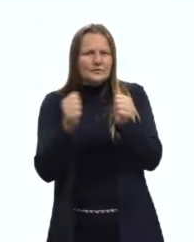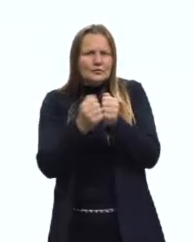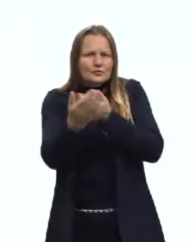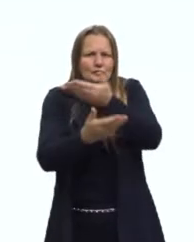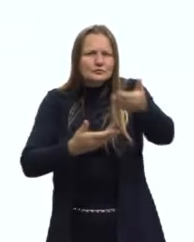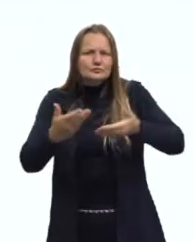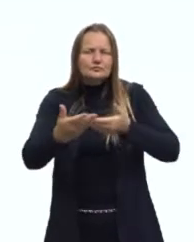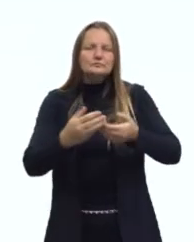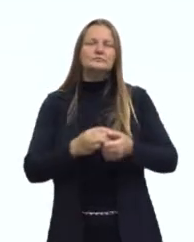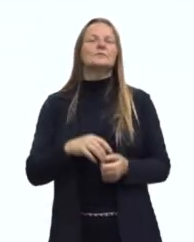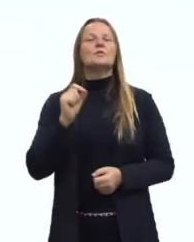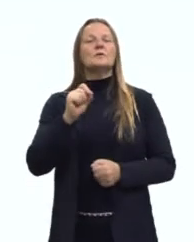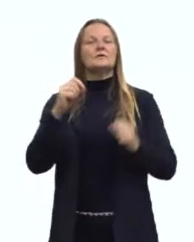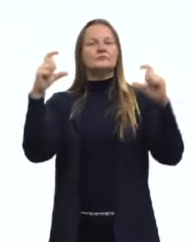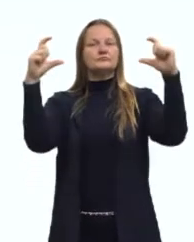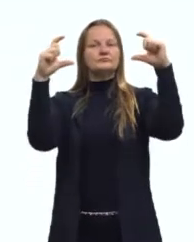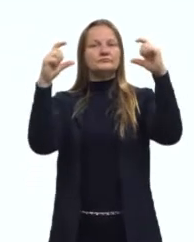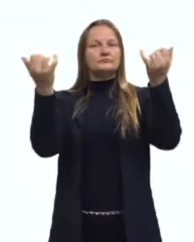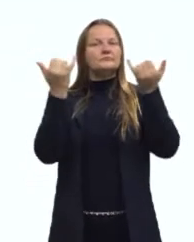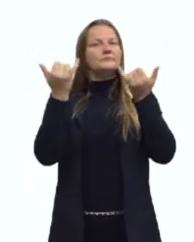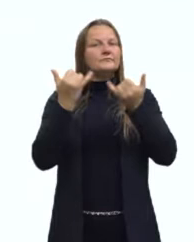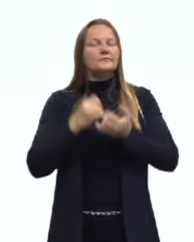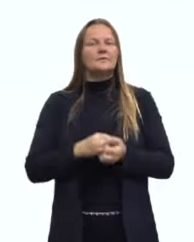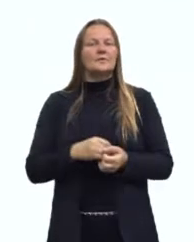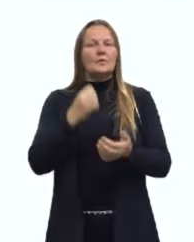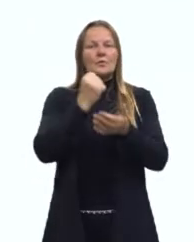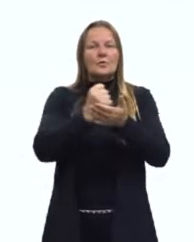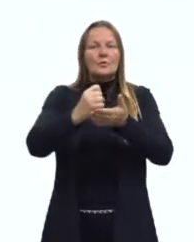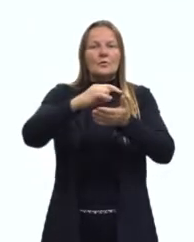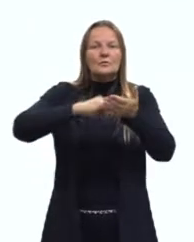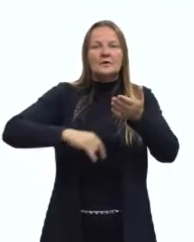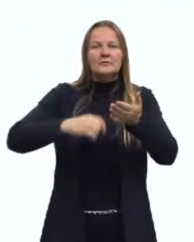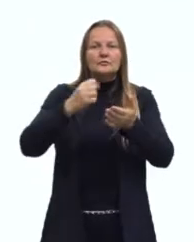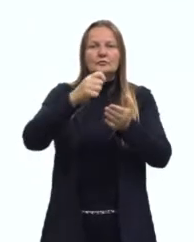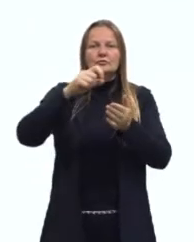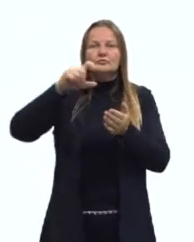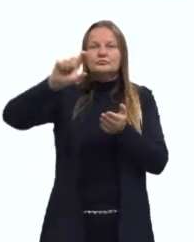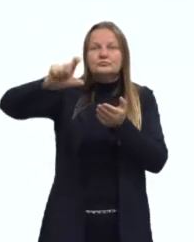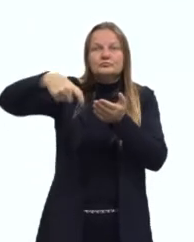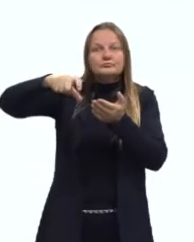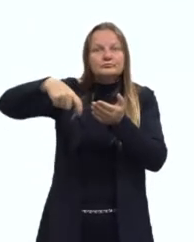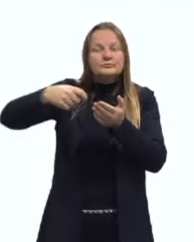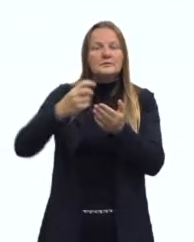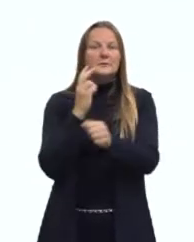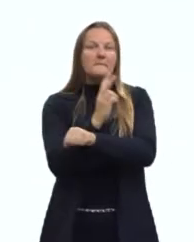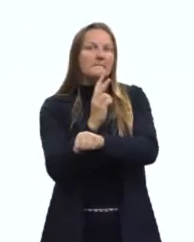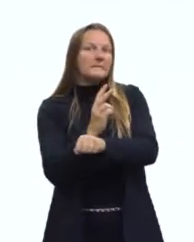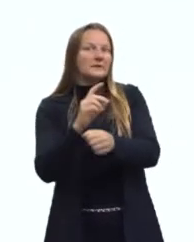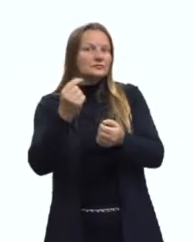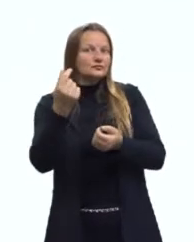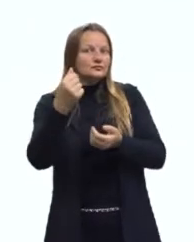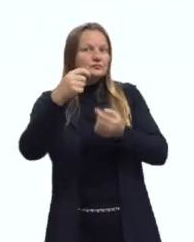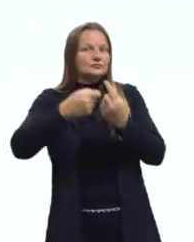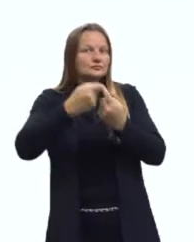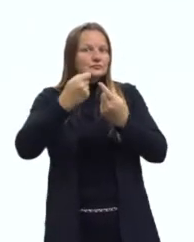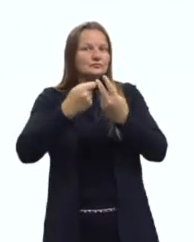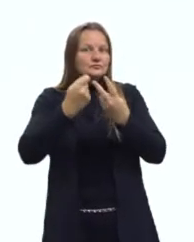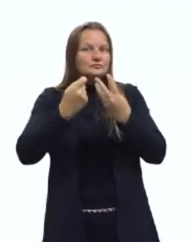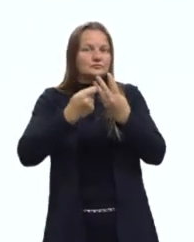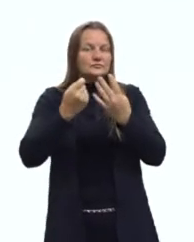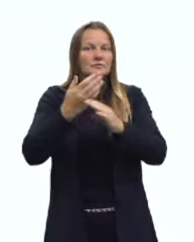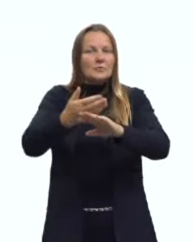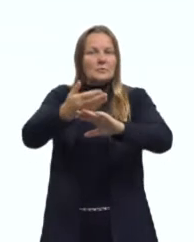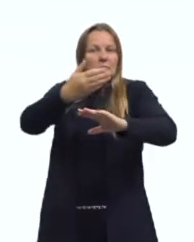questão diz o seguinte um contrato de empréstimo prevê que quando uma parcela é paga de forma